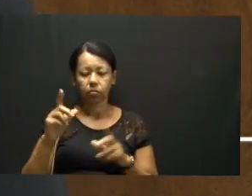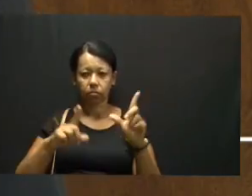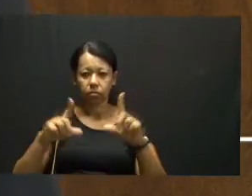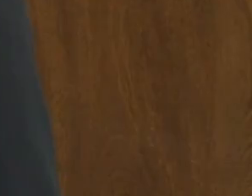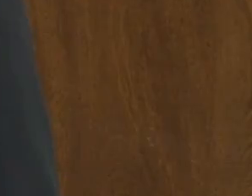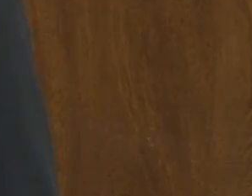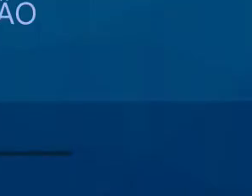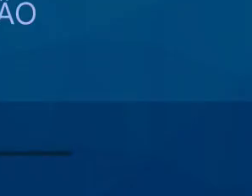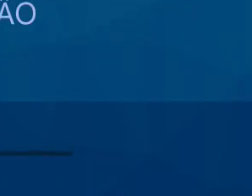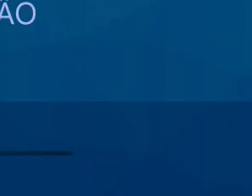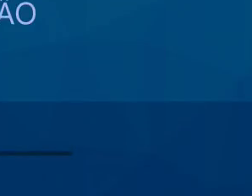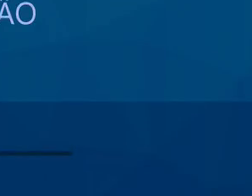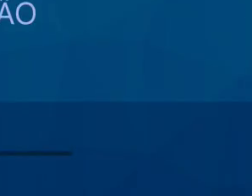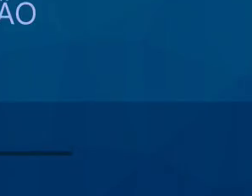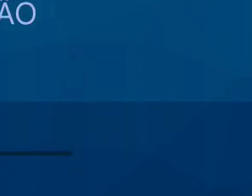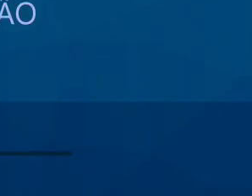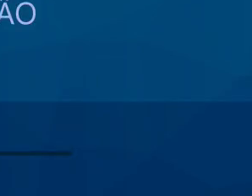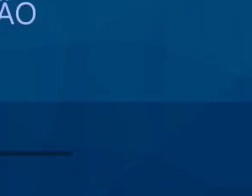televisor.